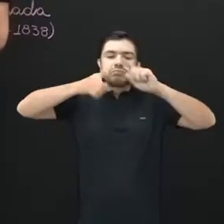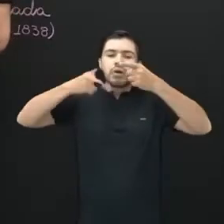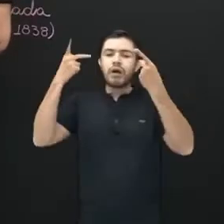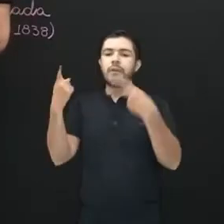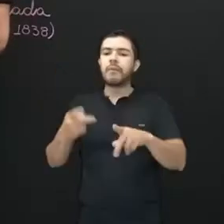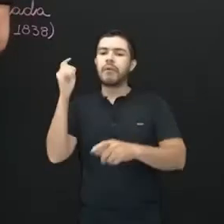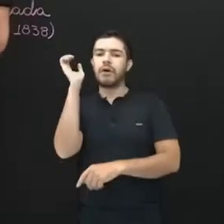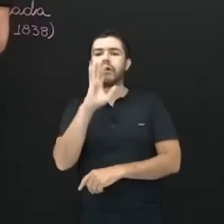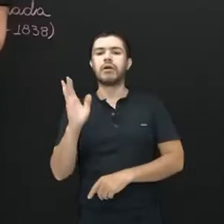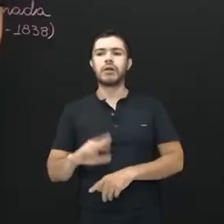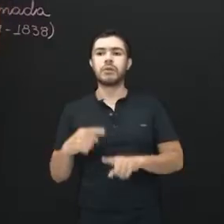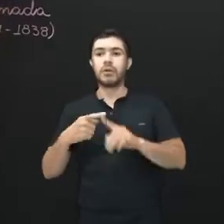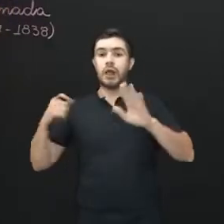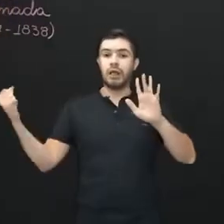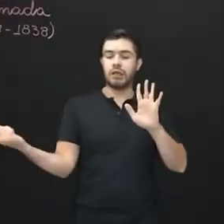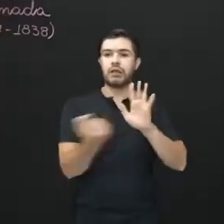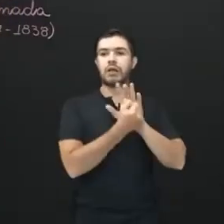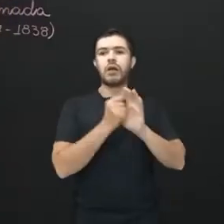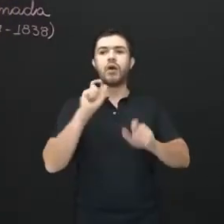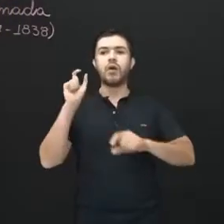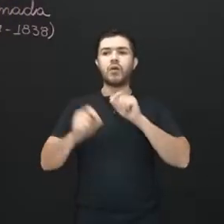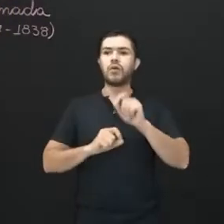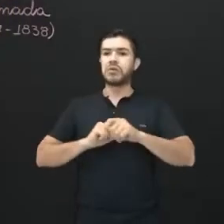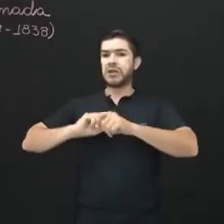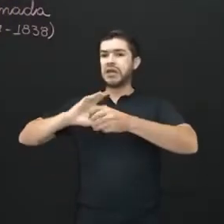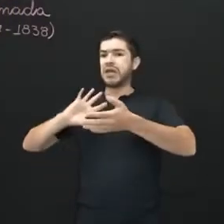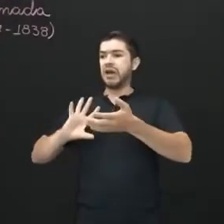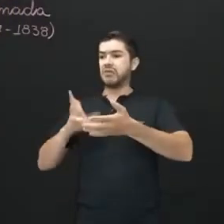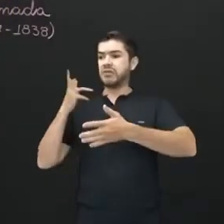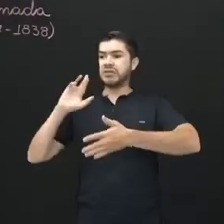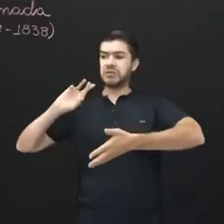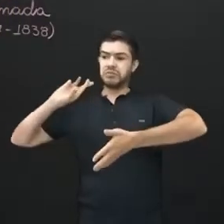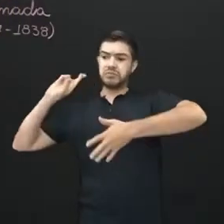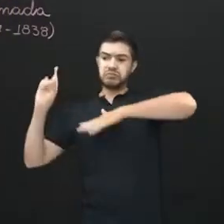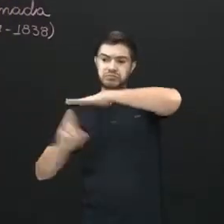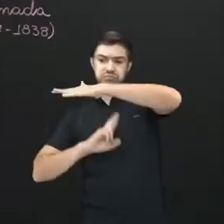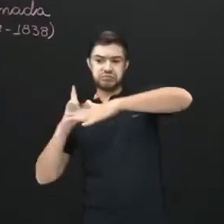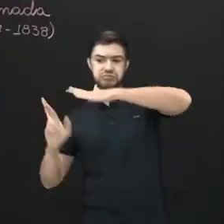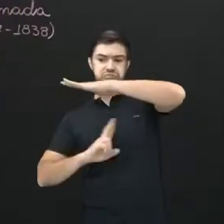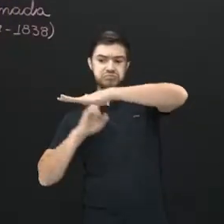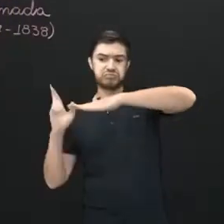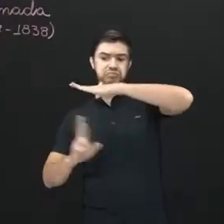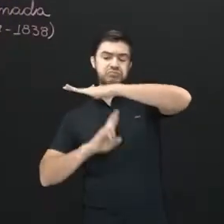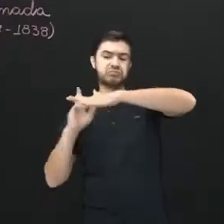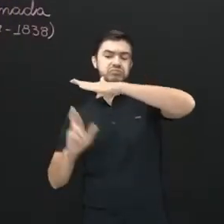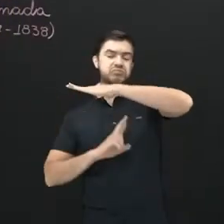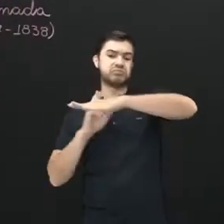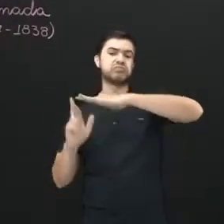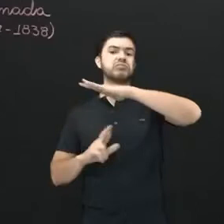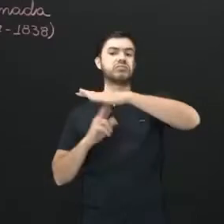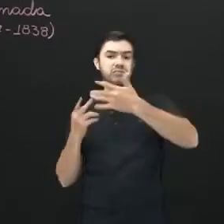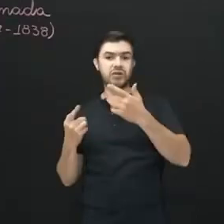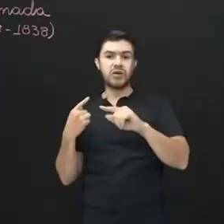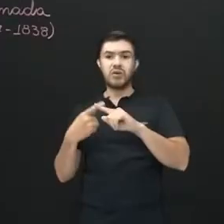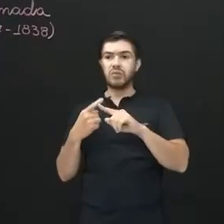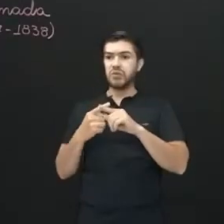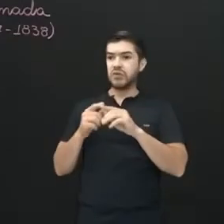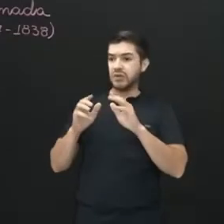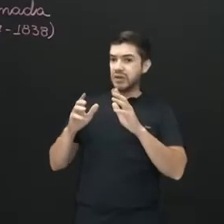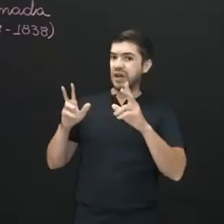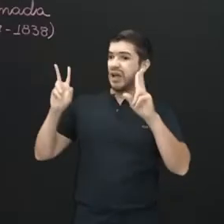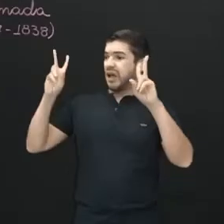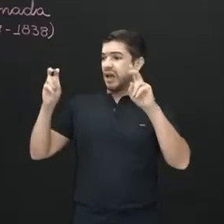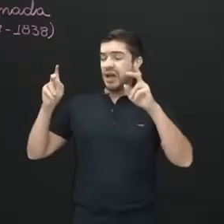período regencial, segundo os historiadores, são revoltas nas províncias. Por quê? Pela mesma discussão com relação